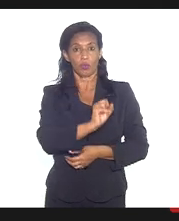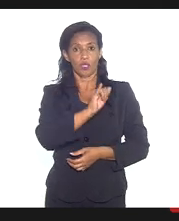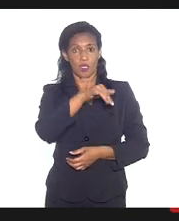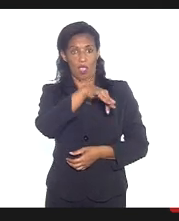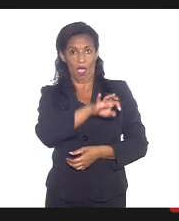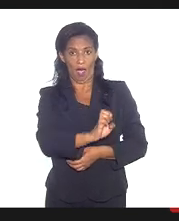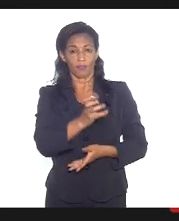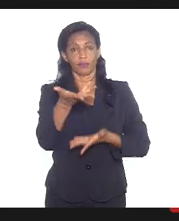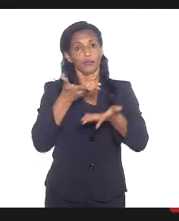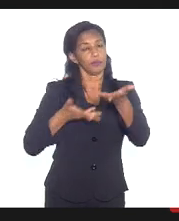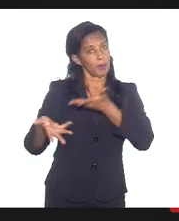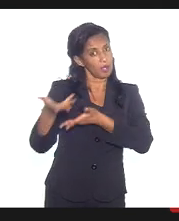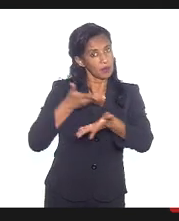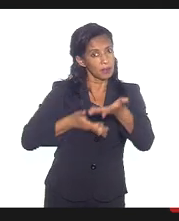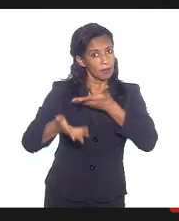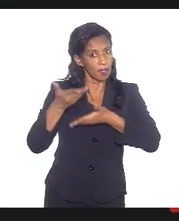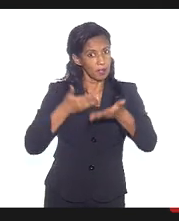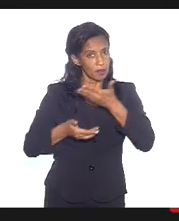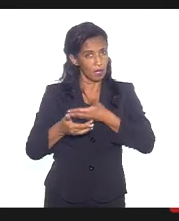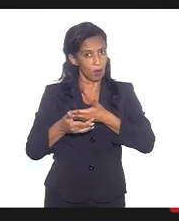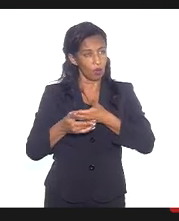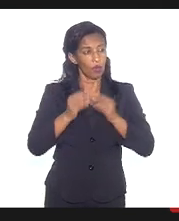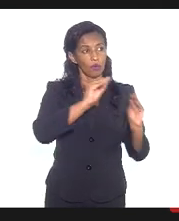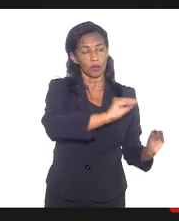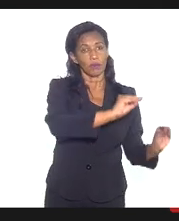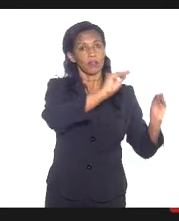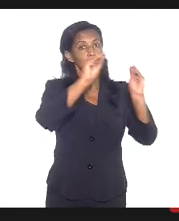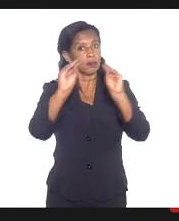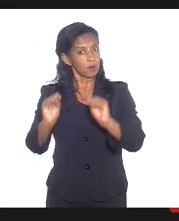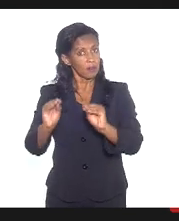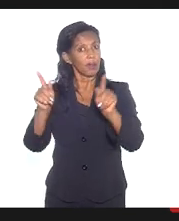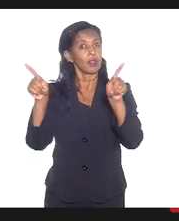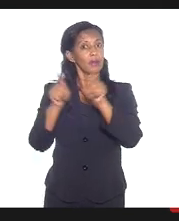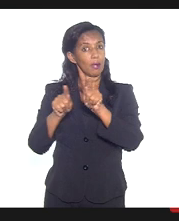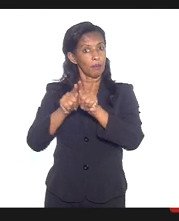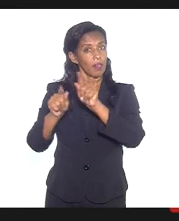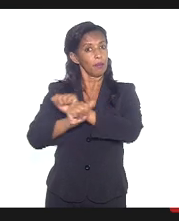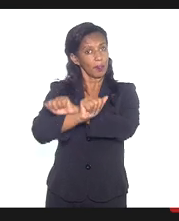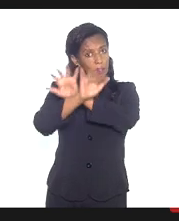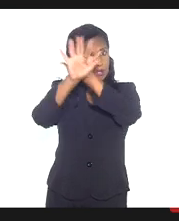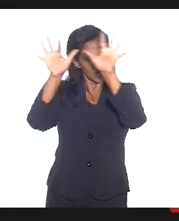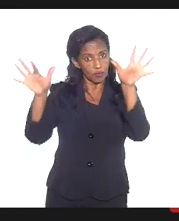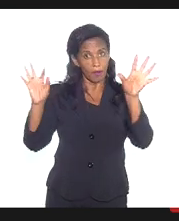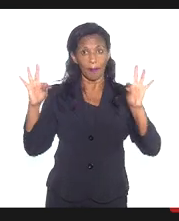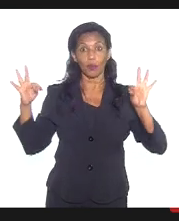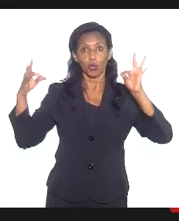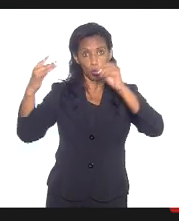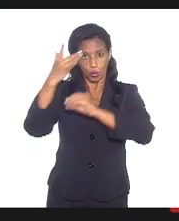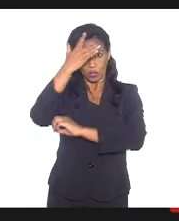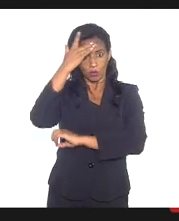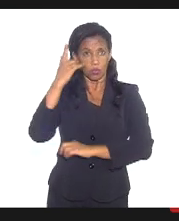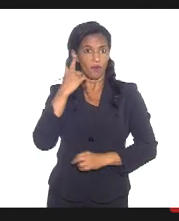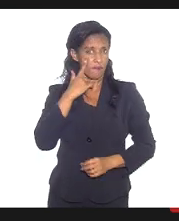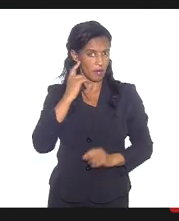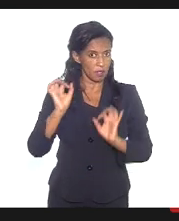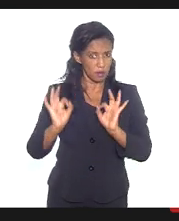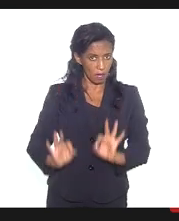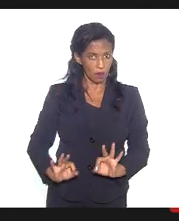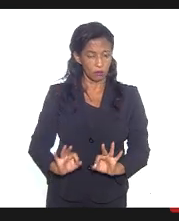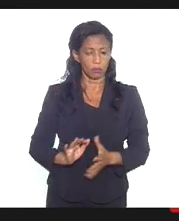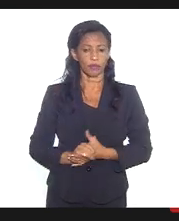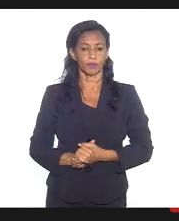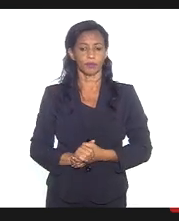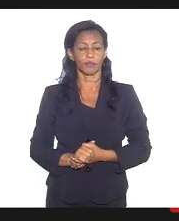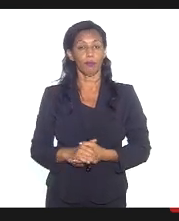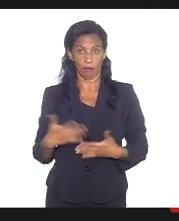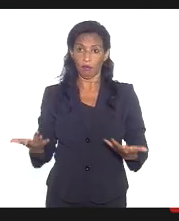de participação, você vai transferir também para o portal Transparência, que aí é aberto a todos, é isso? Isso, isso. A